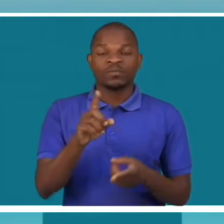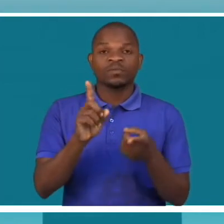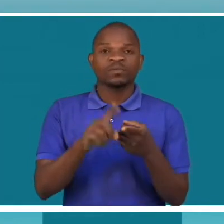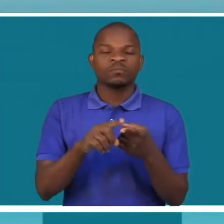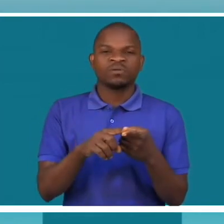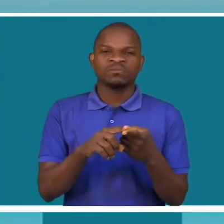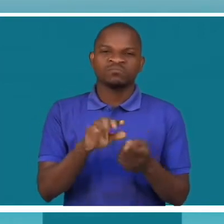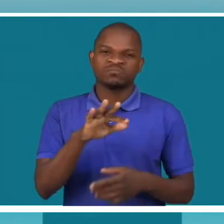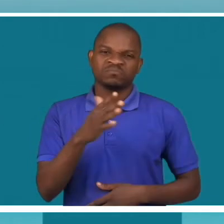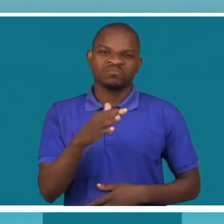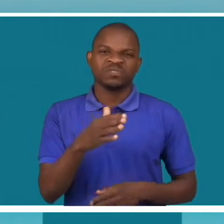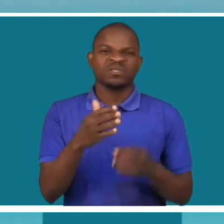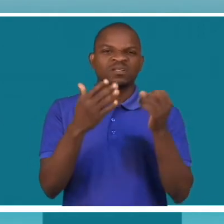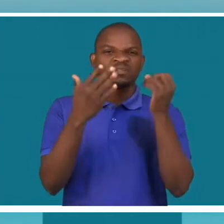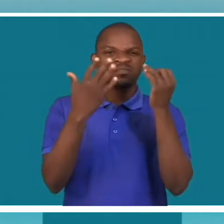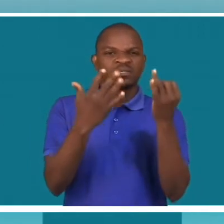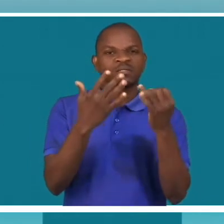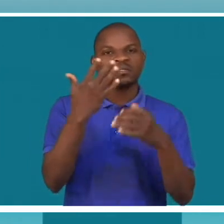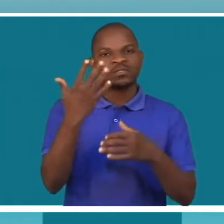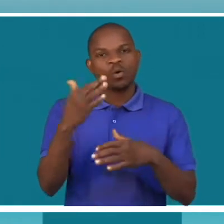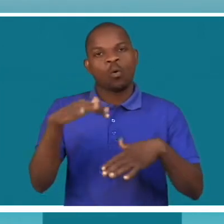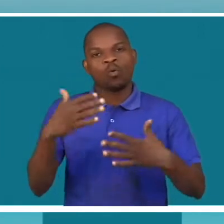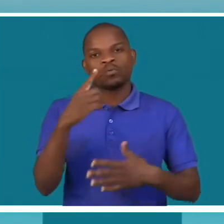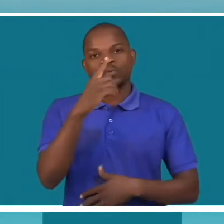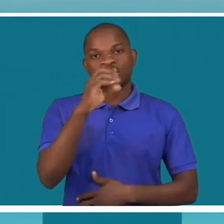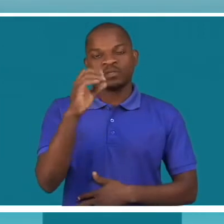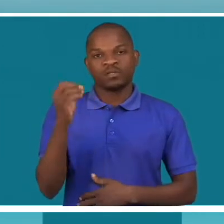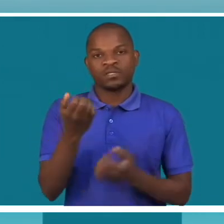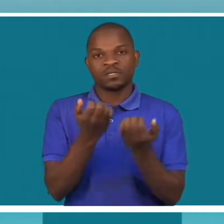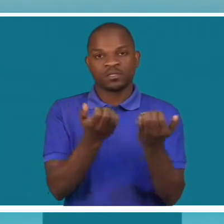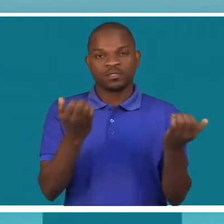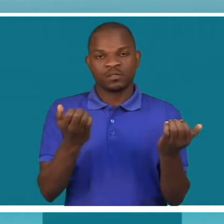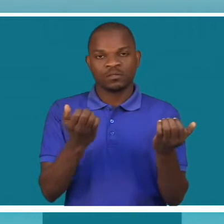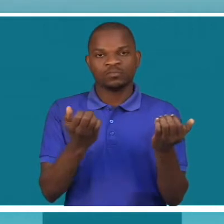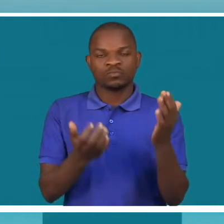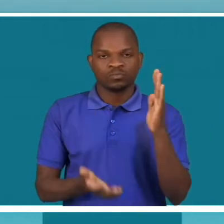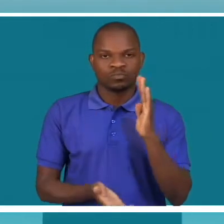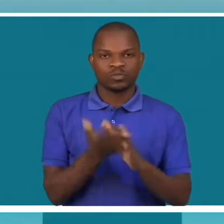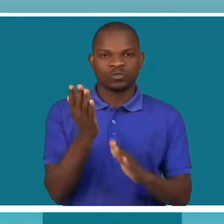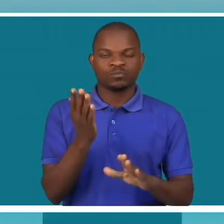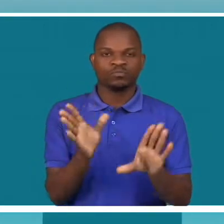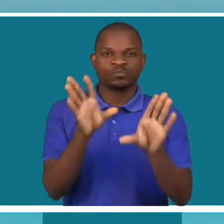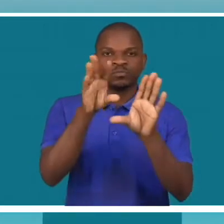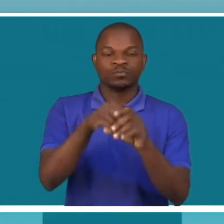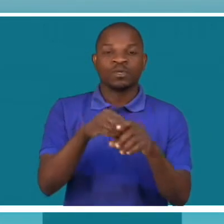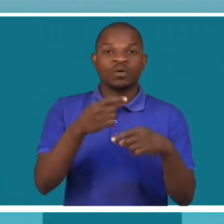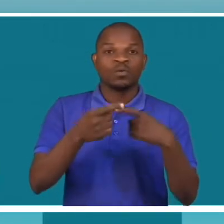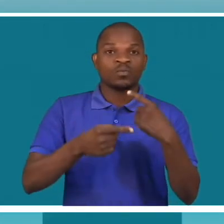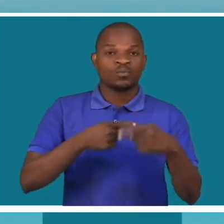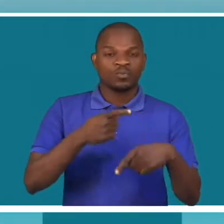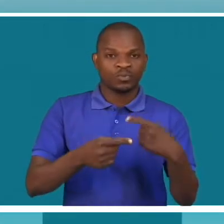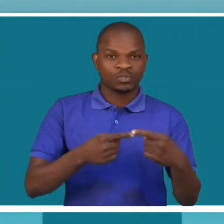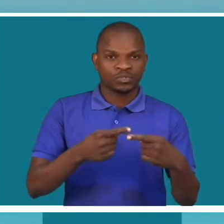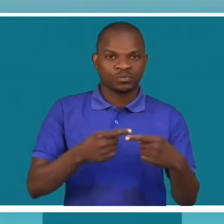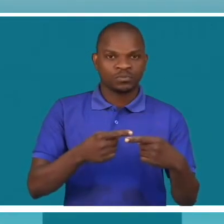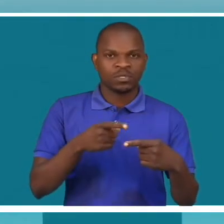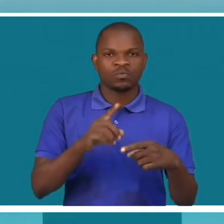no universo de 75 a 100 crianças que entram para um projeto com um projeto